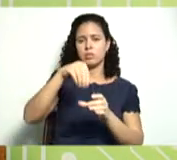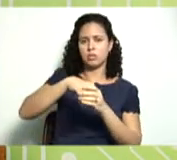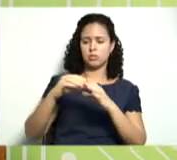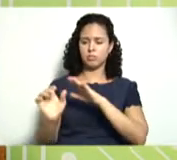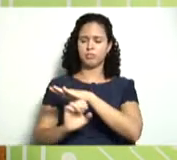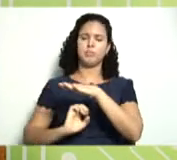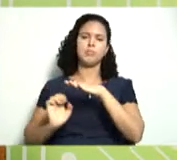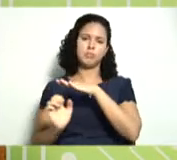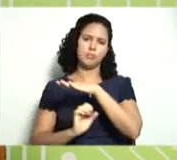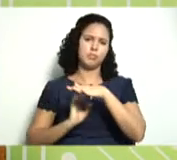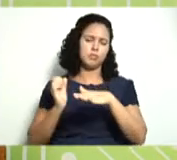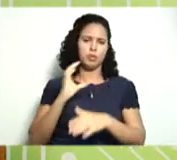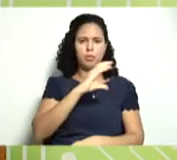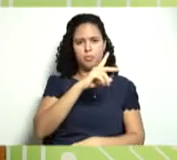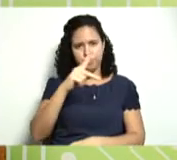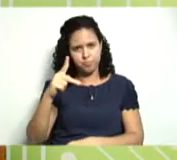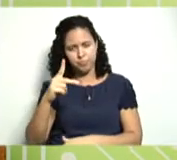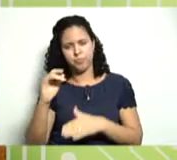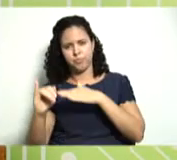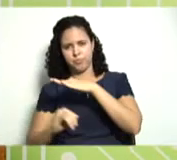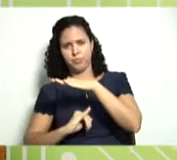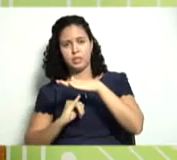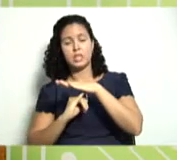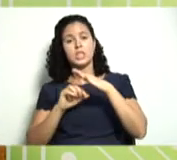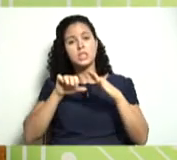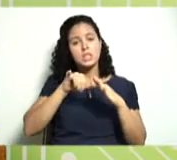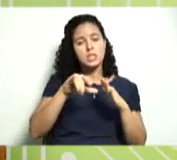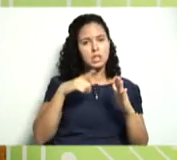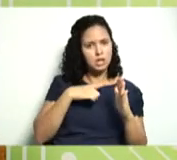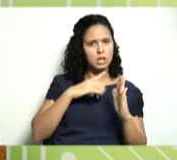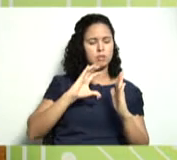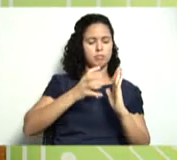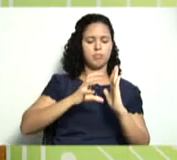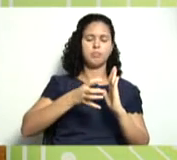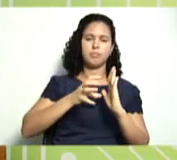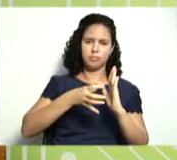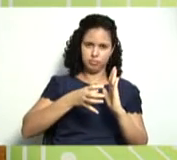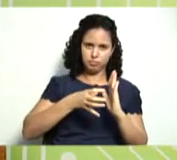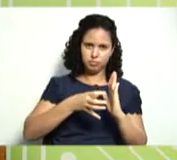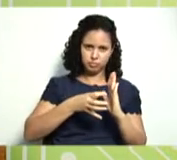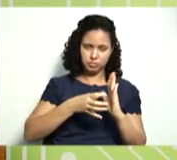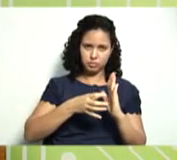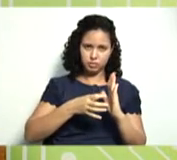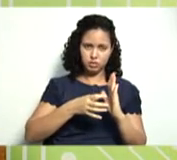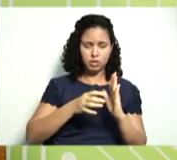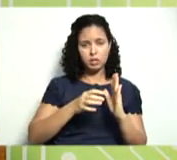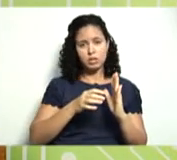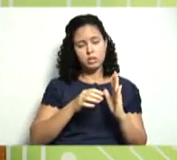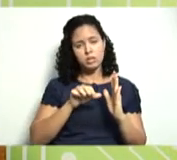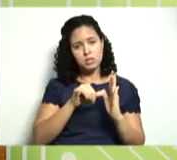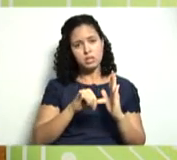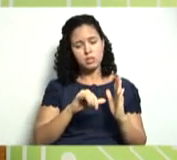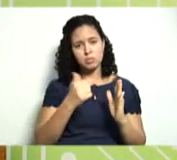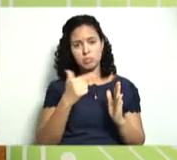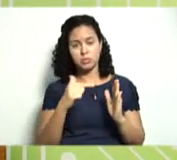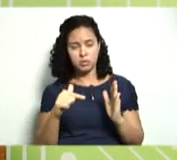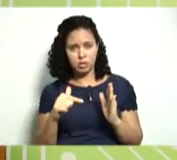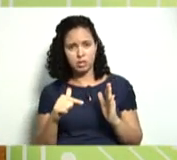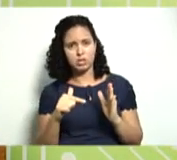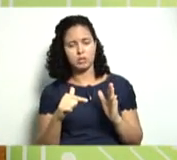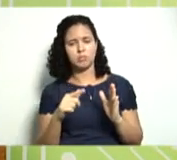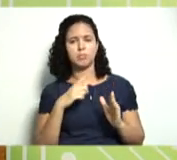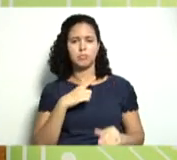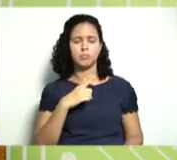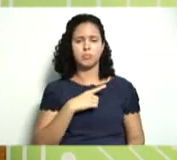empresa se tiver o banco está zé não tiver você vai ter lá o seu computador não vai ter o usuário vai ter um usuário